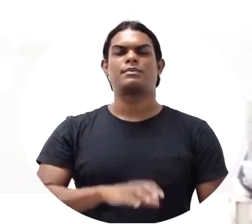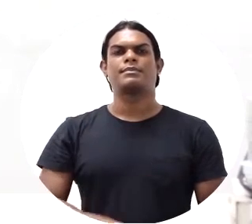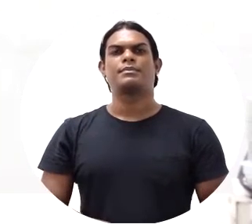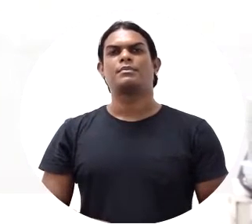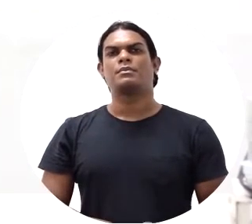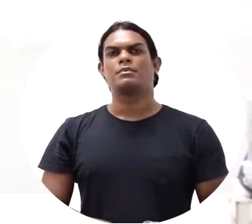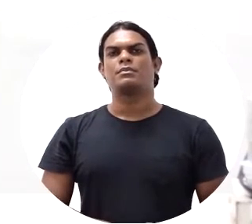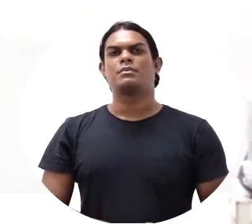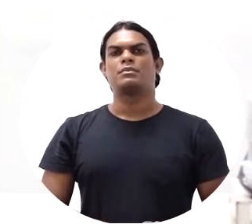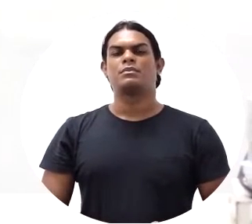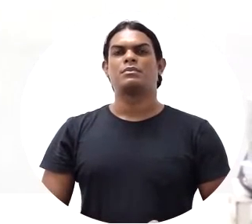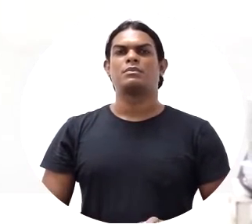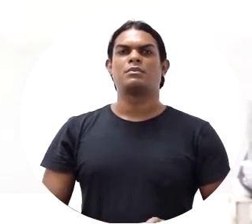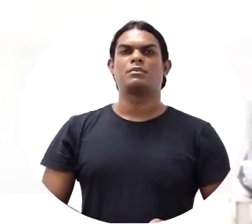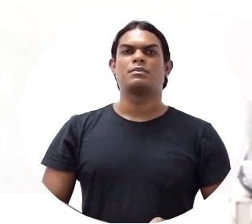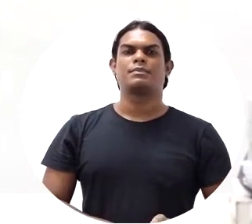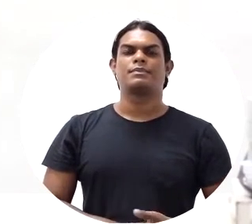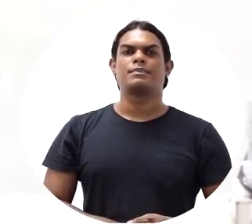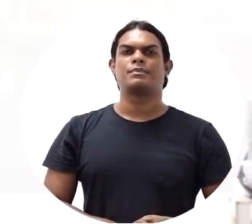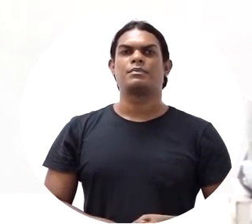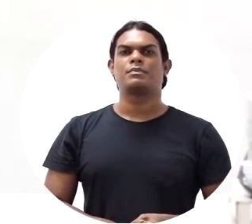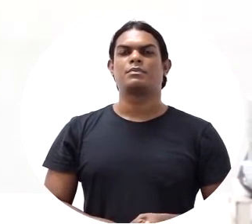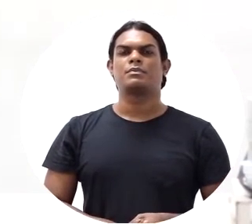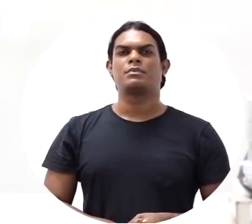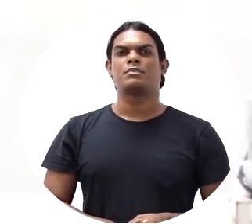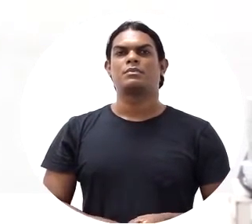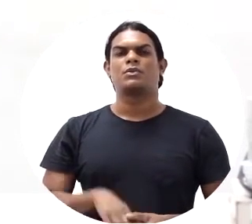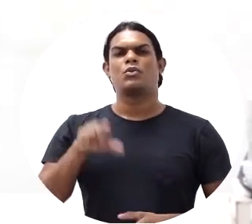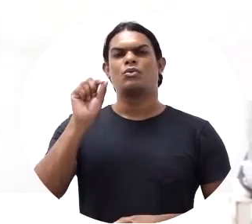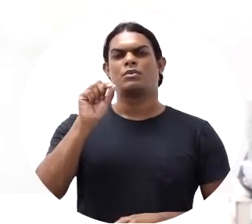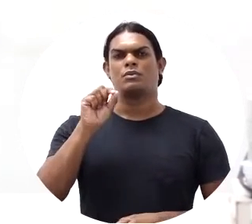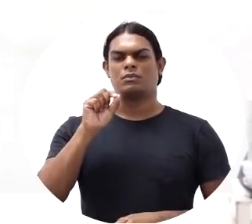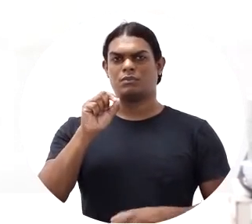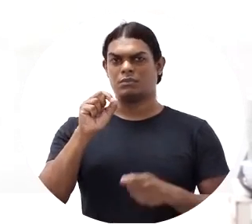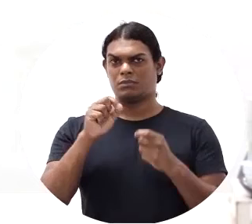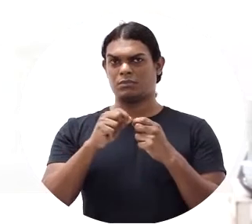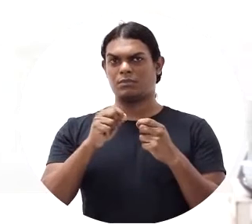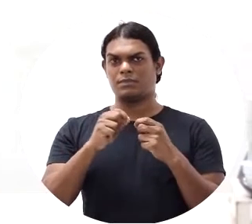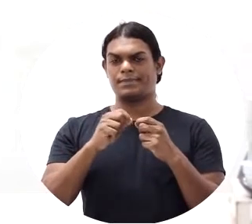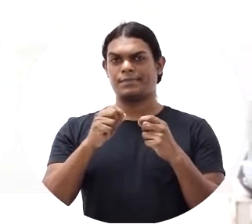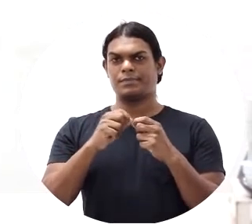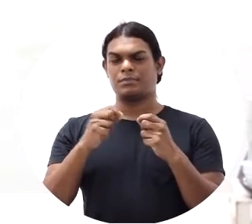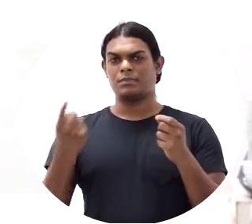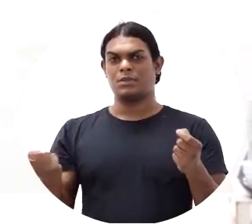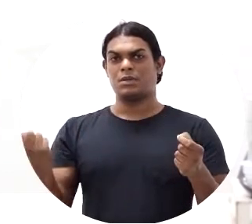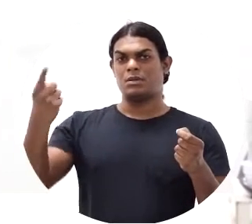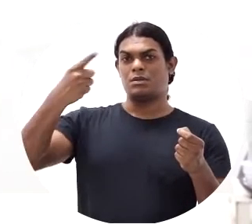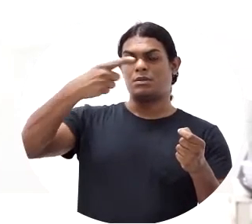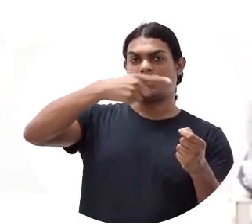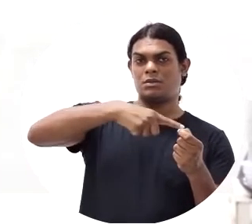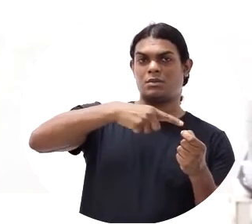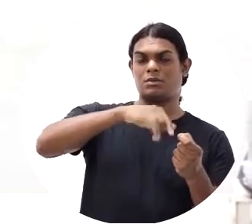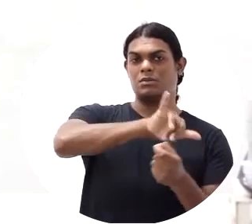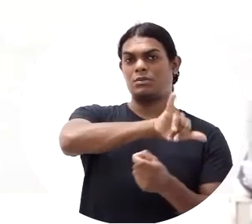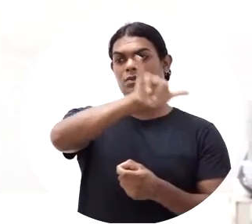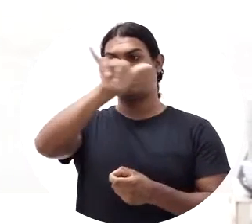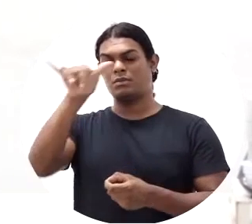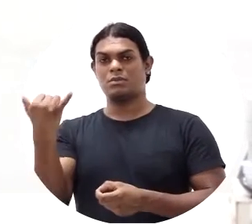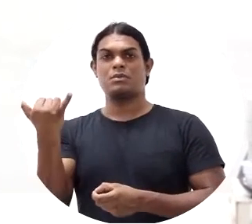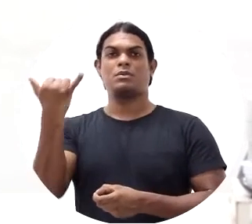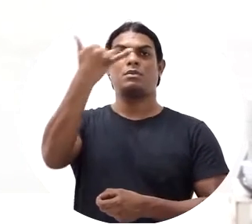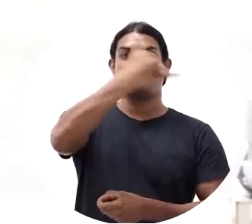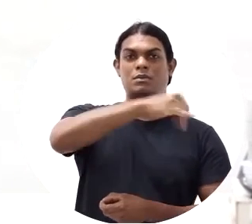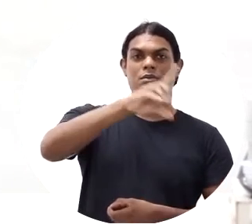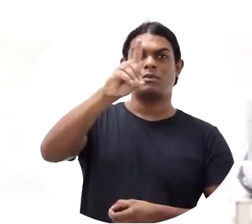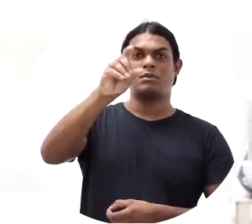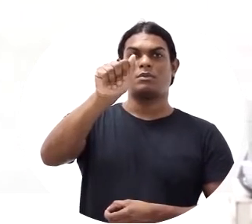letra, EDI é intercâmbio eletrônico de dados. Mas o que é que ele faz? Ele faz a transferência de dados estruturados pelos